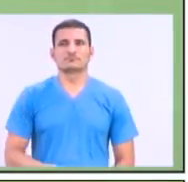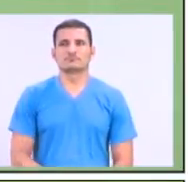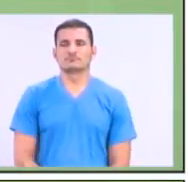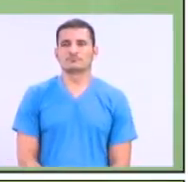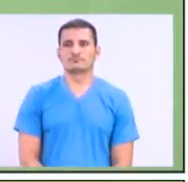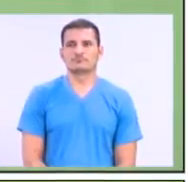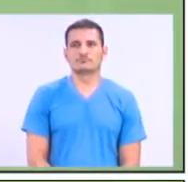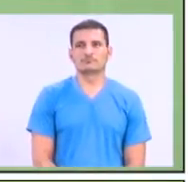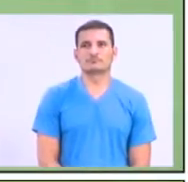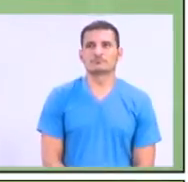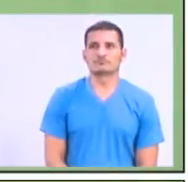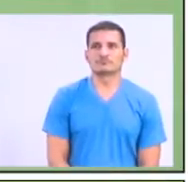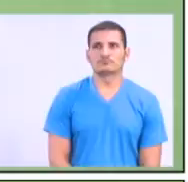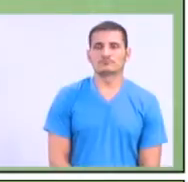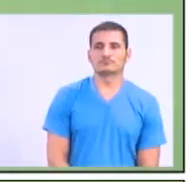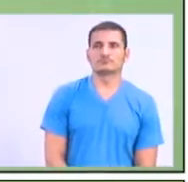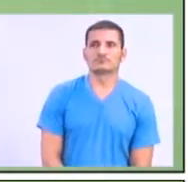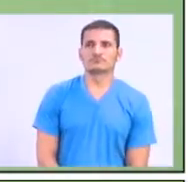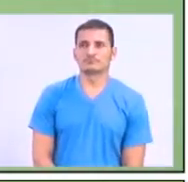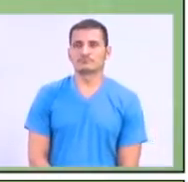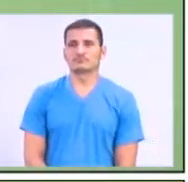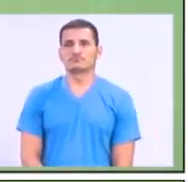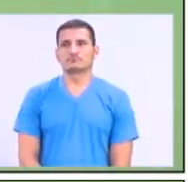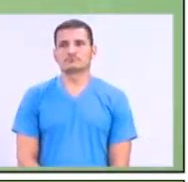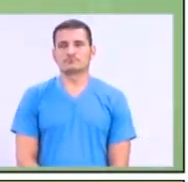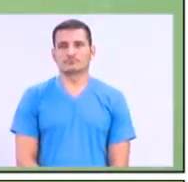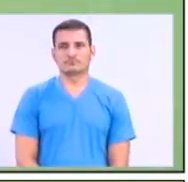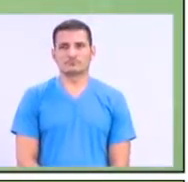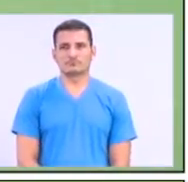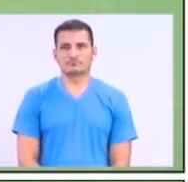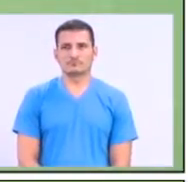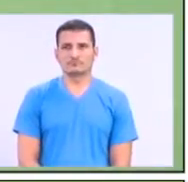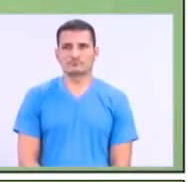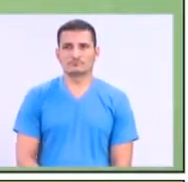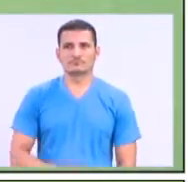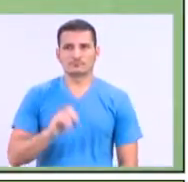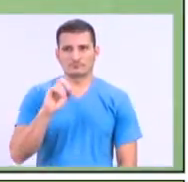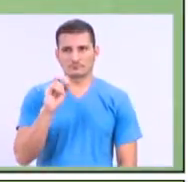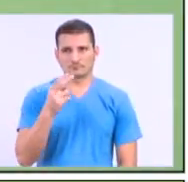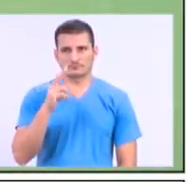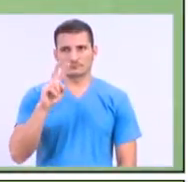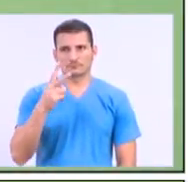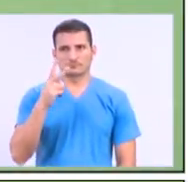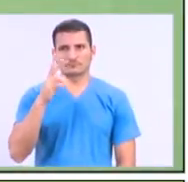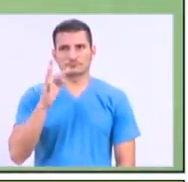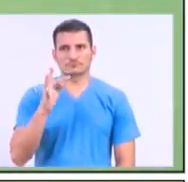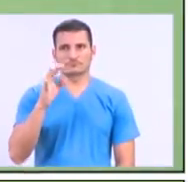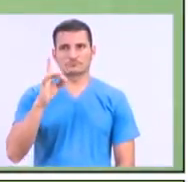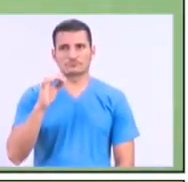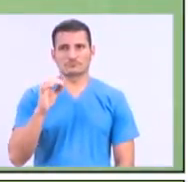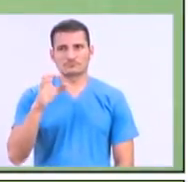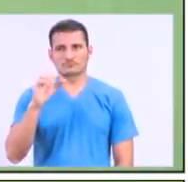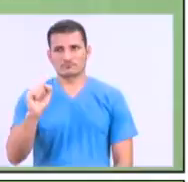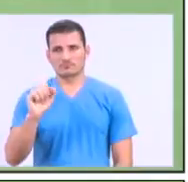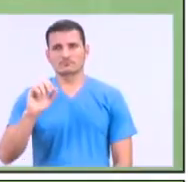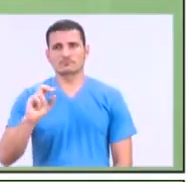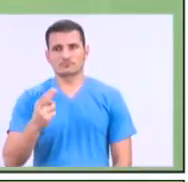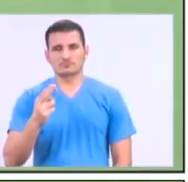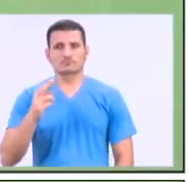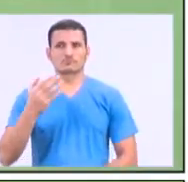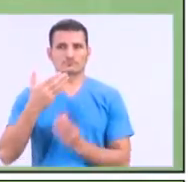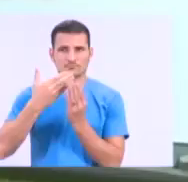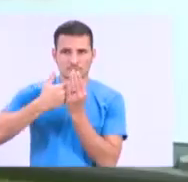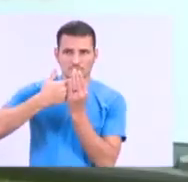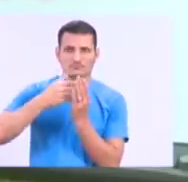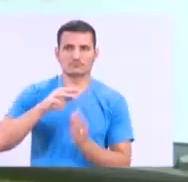situações. Ou se tem a pasta htdocs, ou se tem a pasta www, né? Se você abrir o